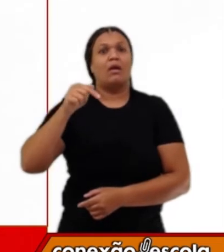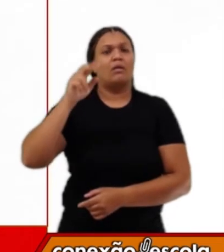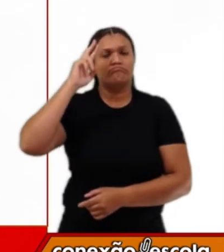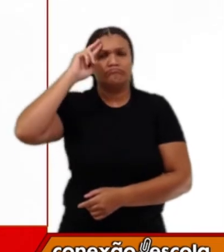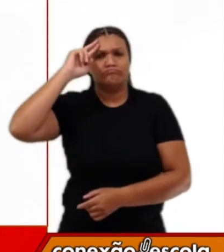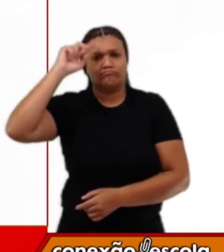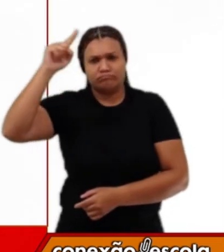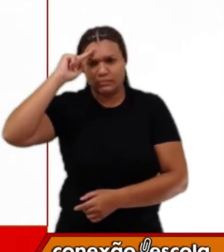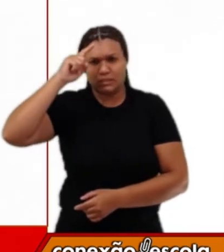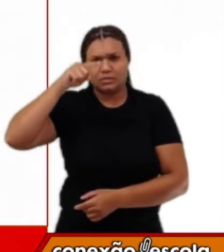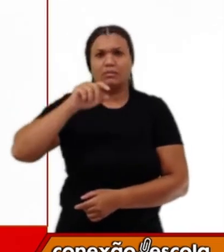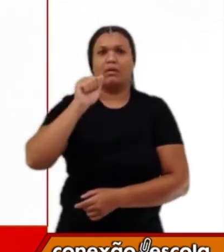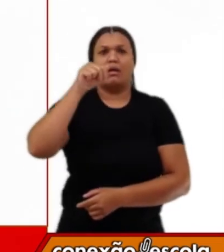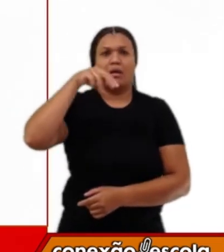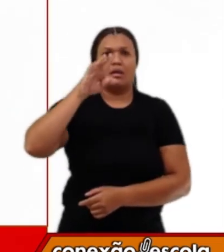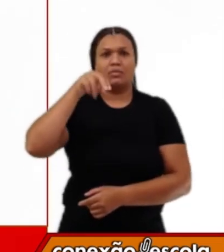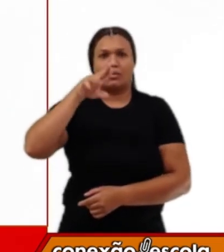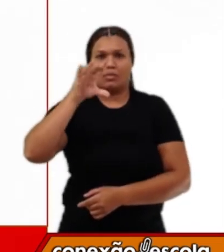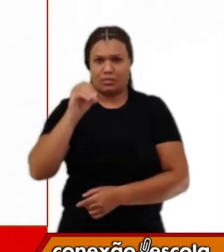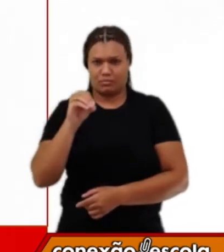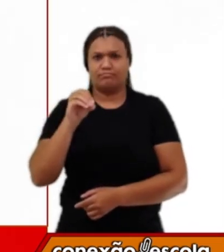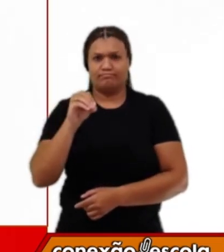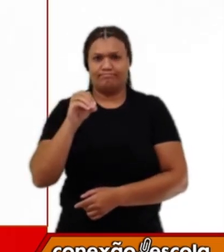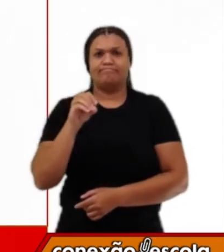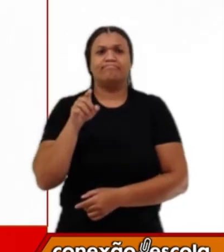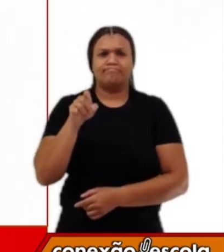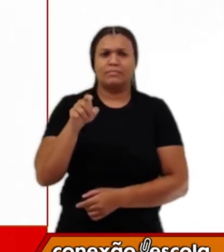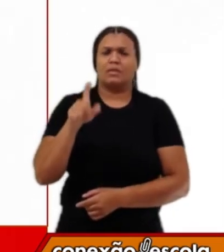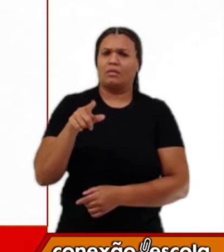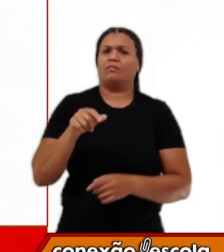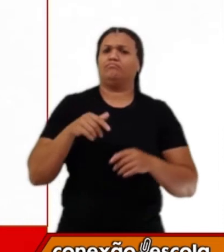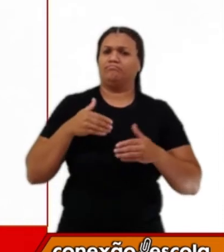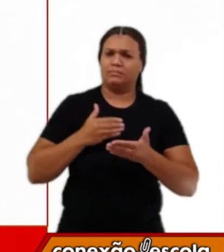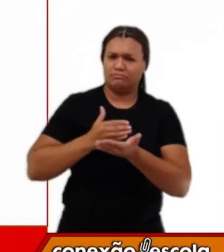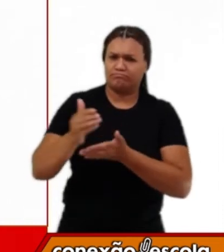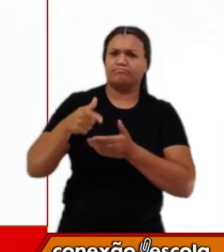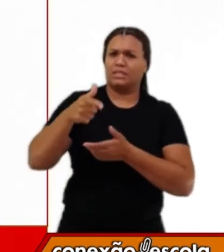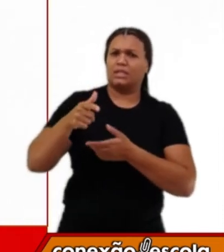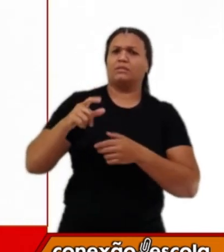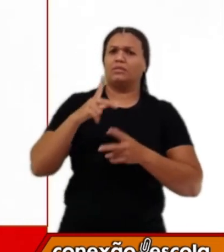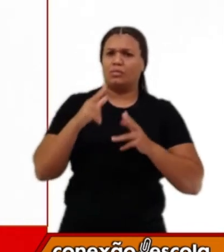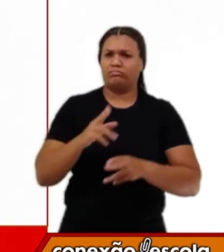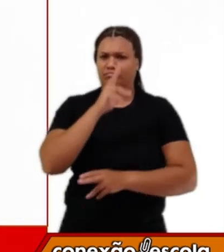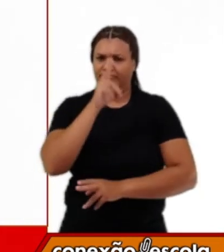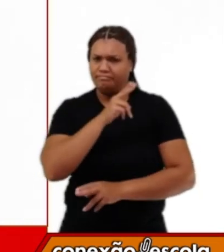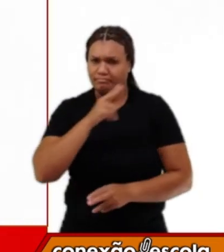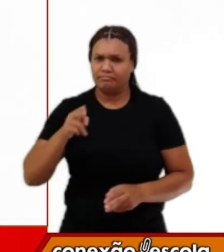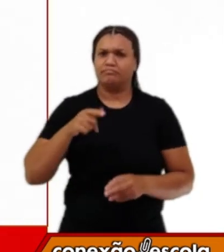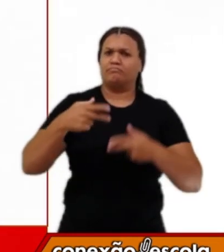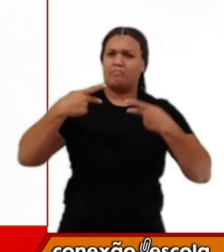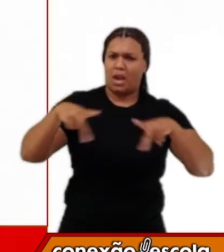Conselheiro. Eles se aglutinam em torno de Antônio Conselheiro, que era um pregador, um beato. Antônio Conselheiro